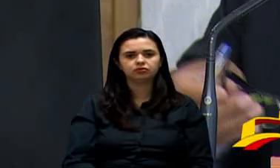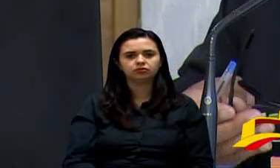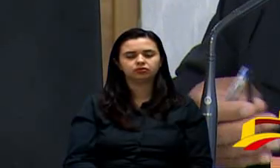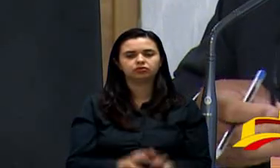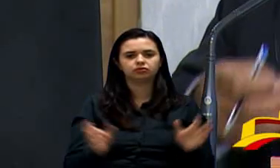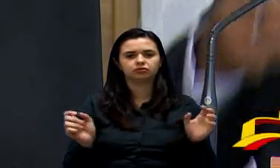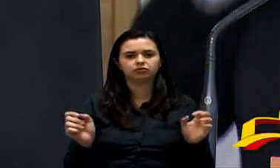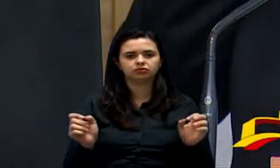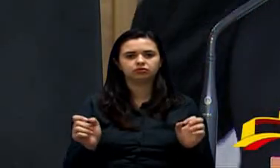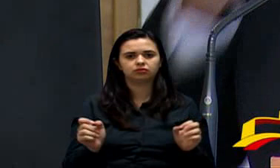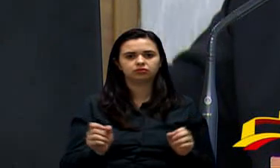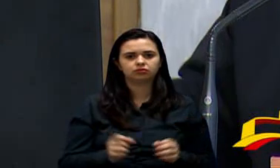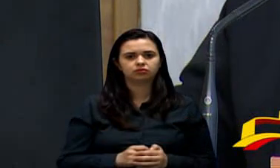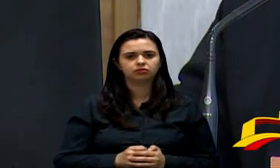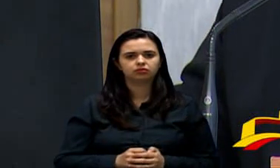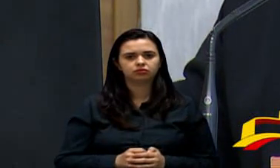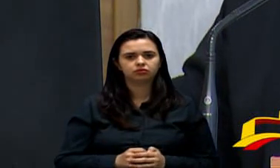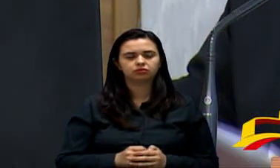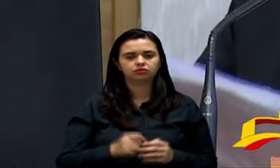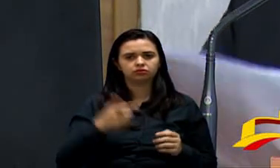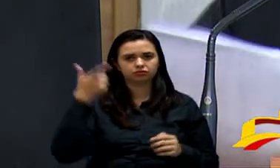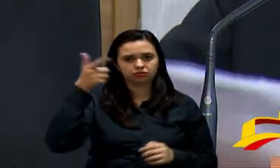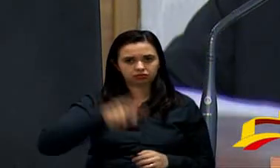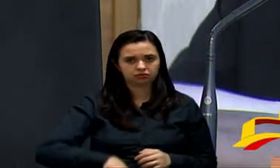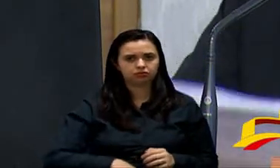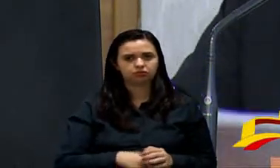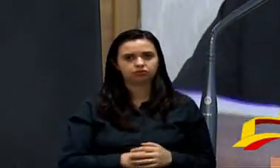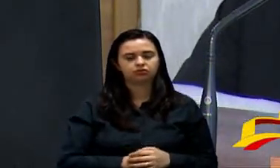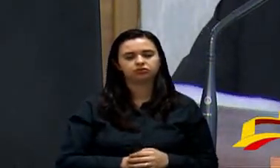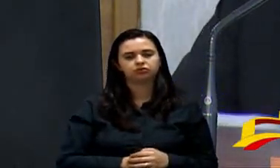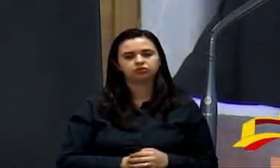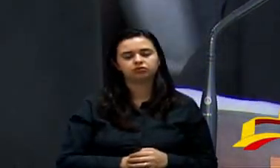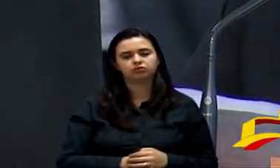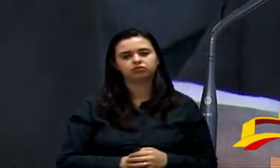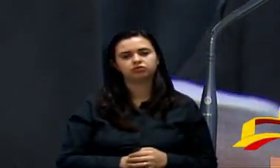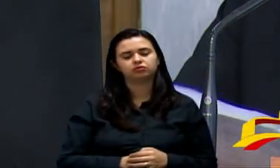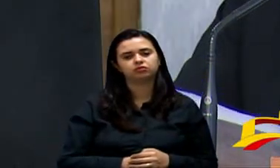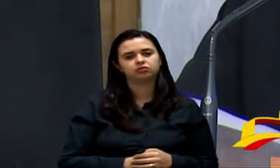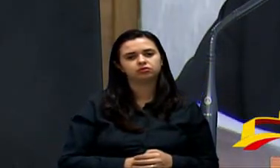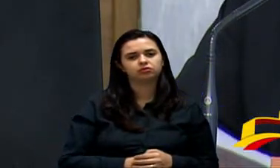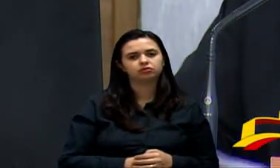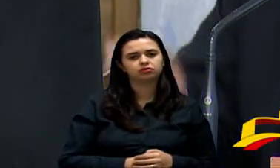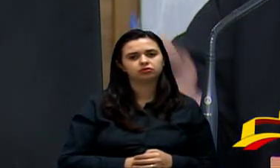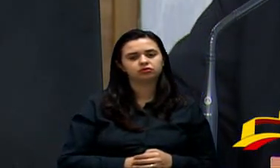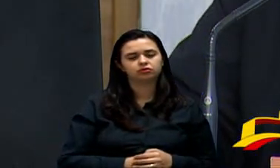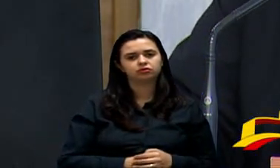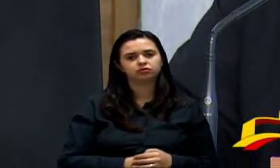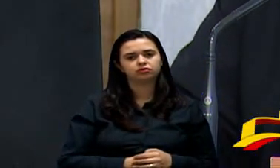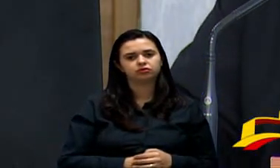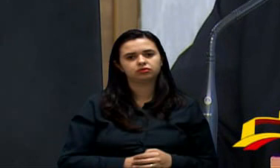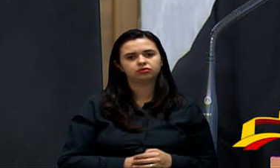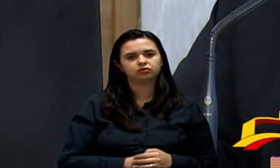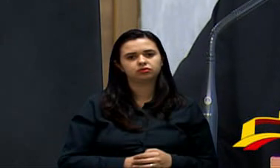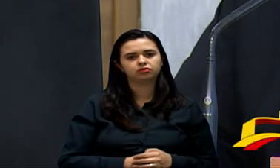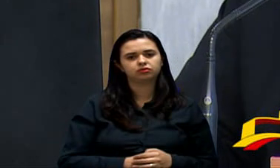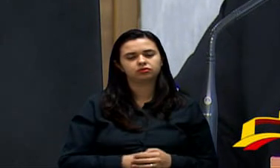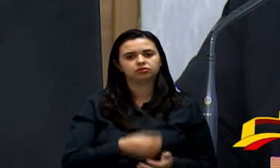É encerrar. Nós vamos para o próximo agora. Obrigado, vereador. O próximo é o